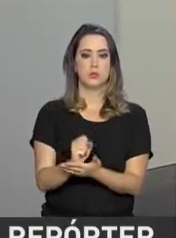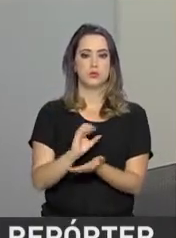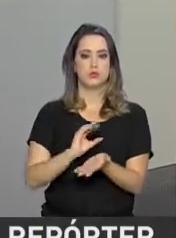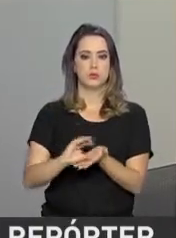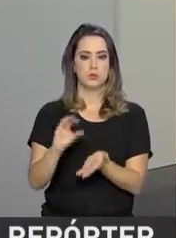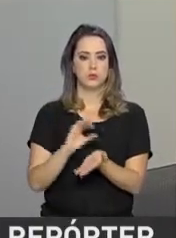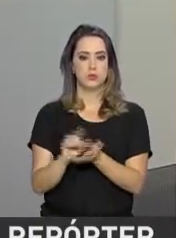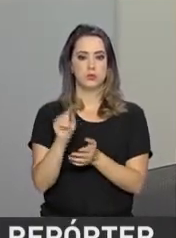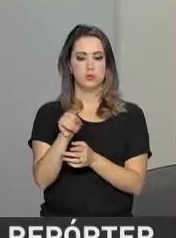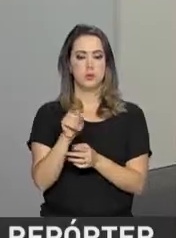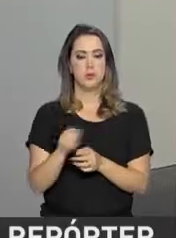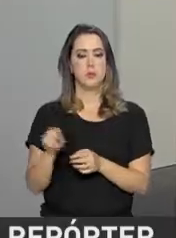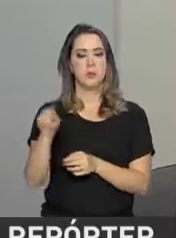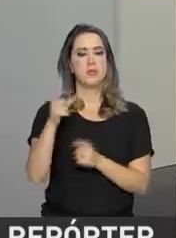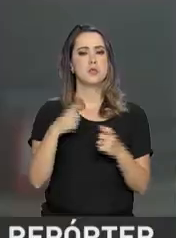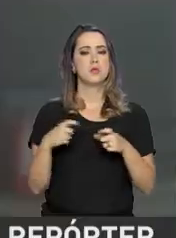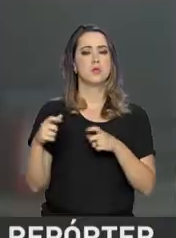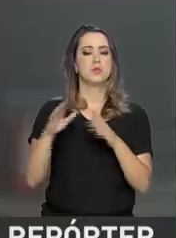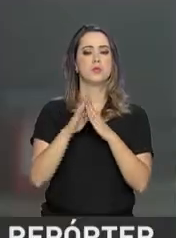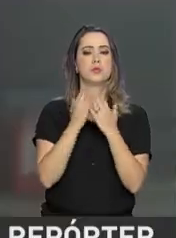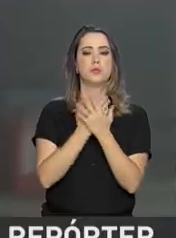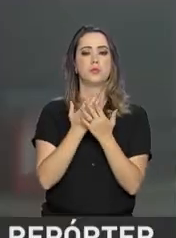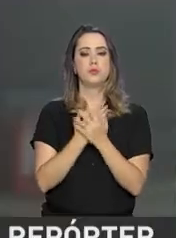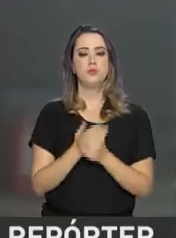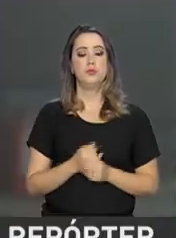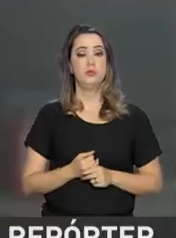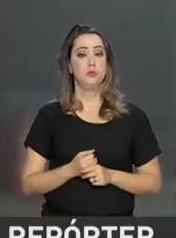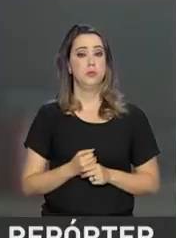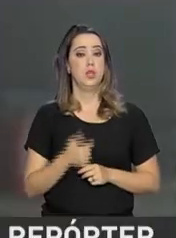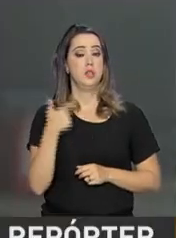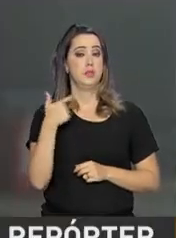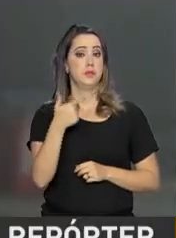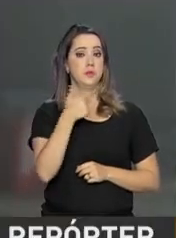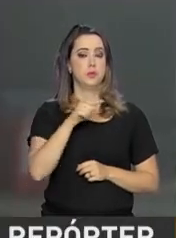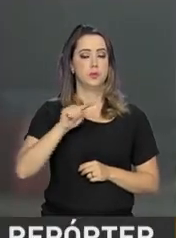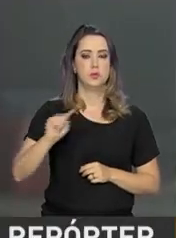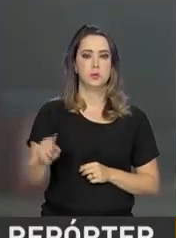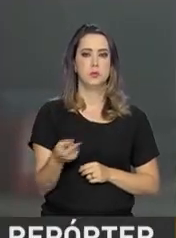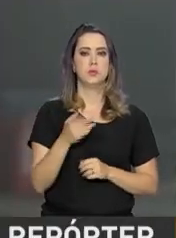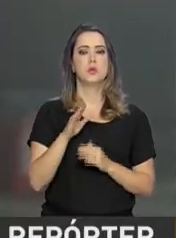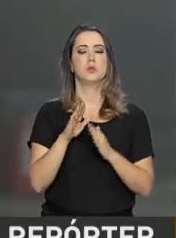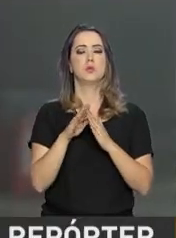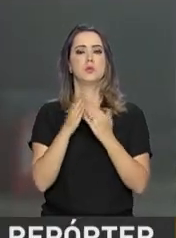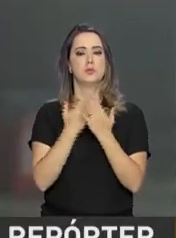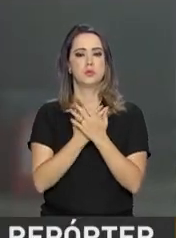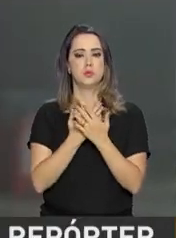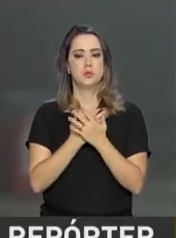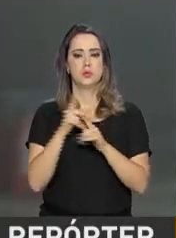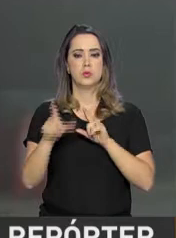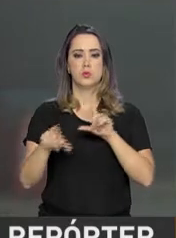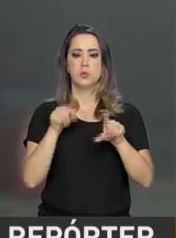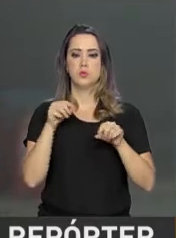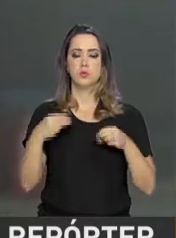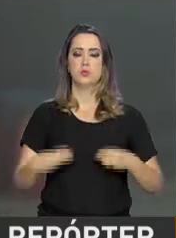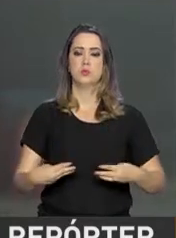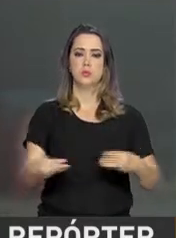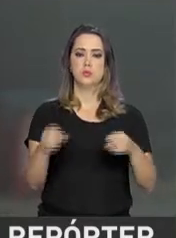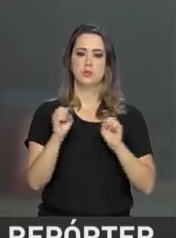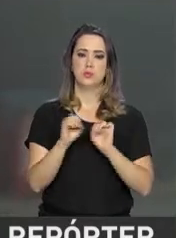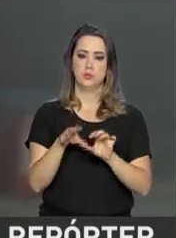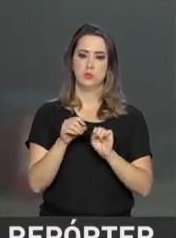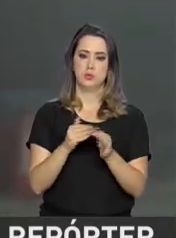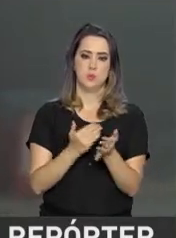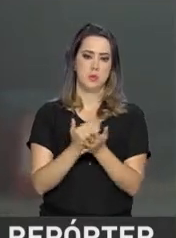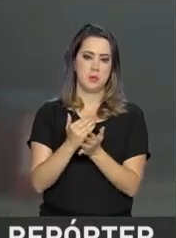disponibilizado para essas escolas não é destas 22 mil escolas selecionadas pelo ministério da educação para as primeiras fases